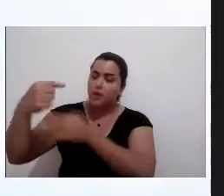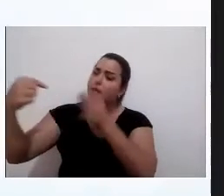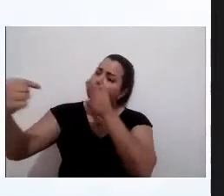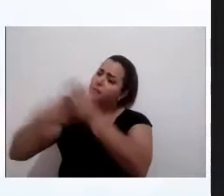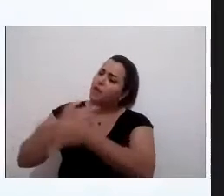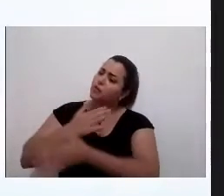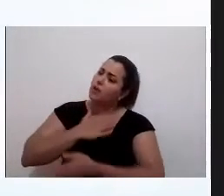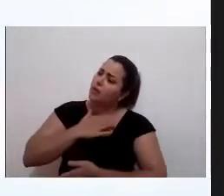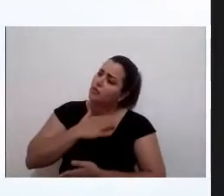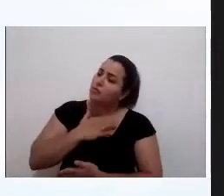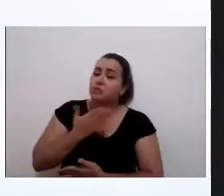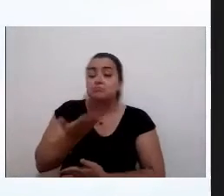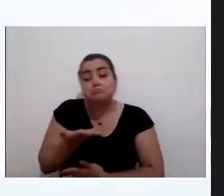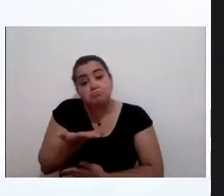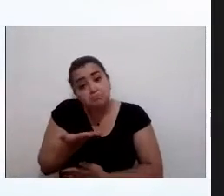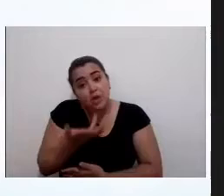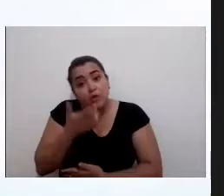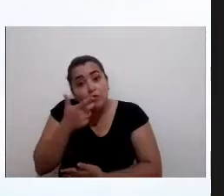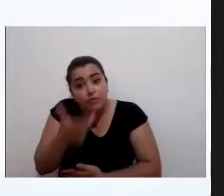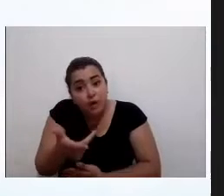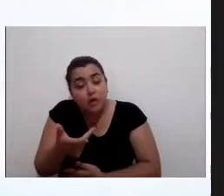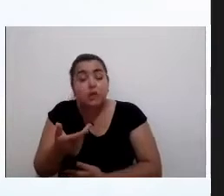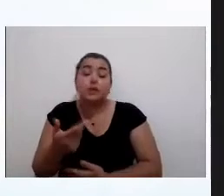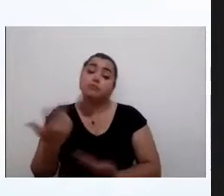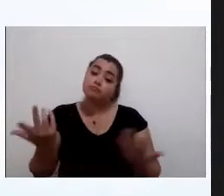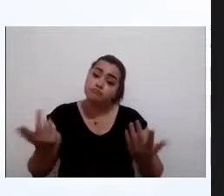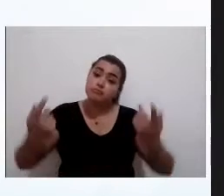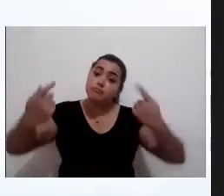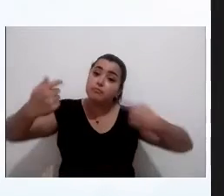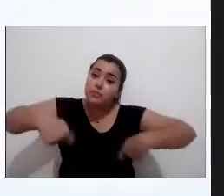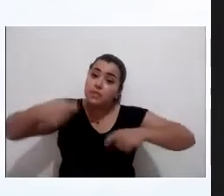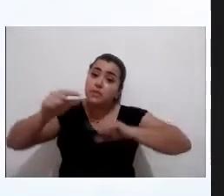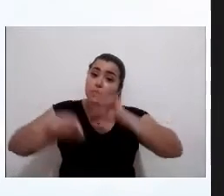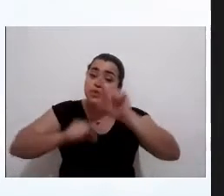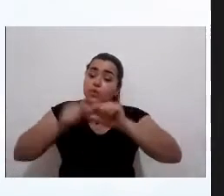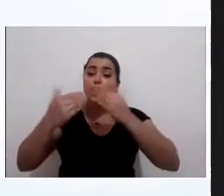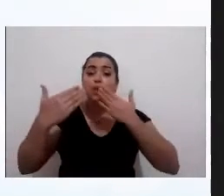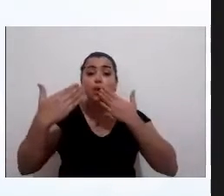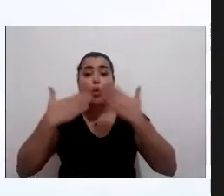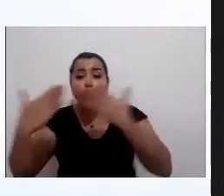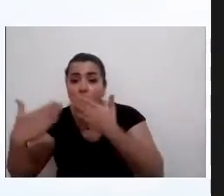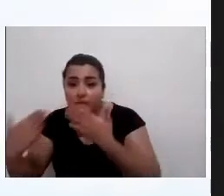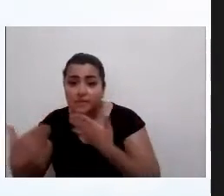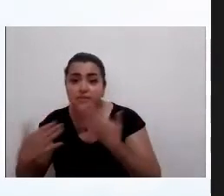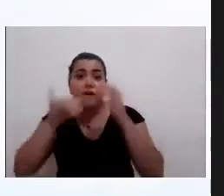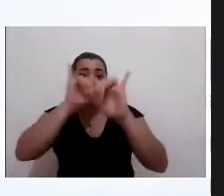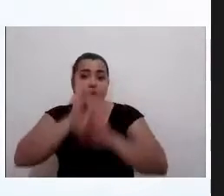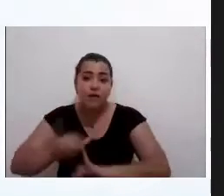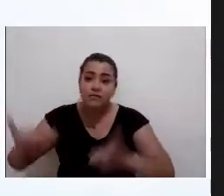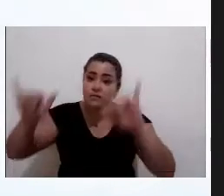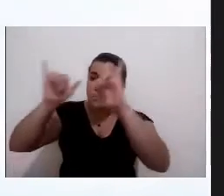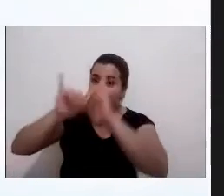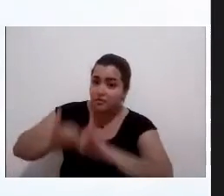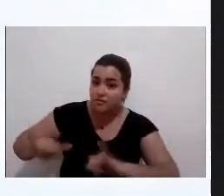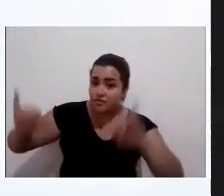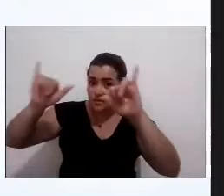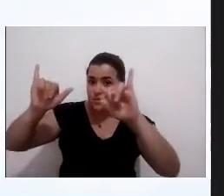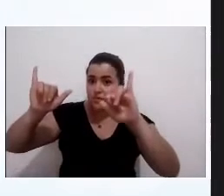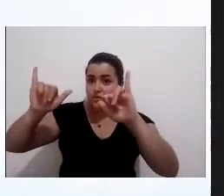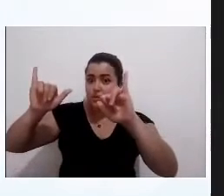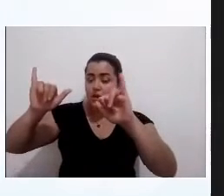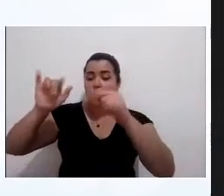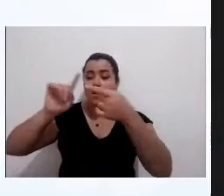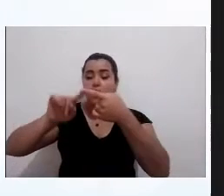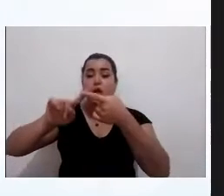poderia fazer e eu disse, olha, é preciso fazer uma articulação ampla, é preciso dialogar com a ANAMATRA,